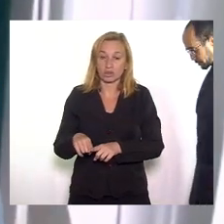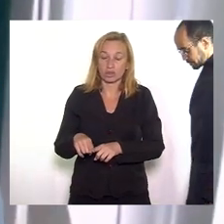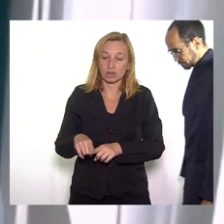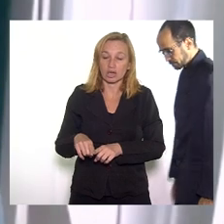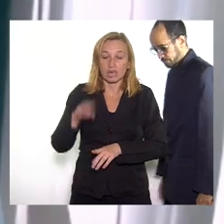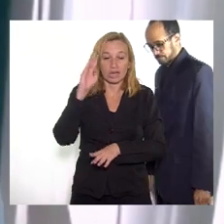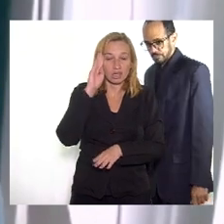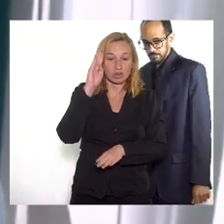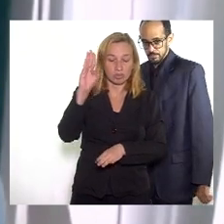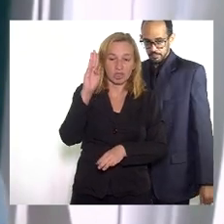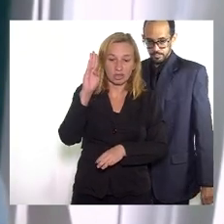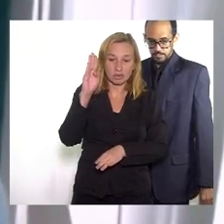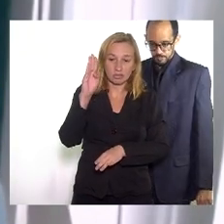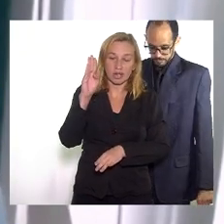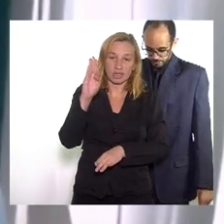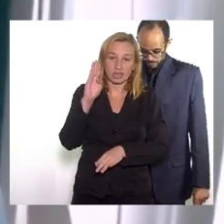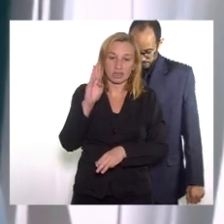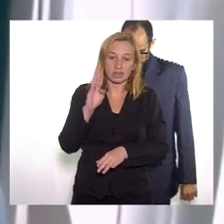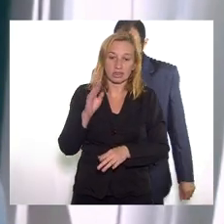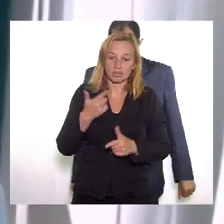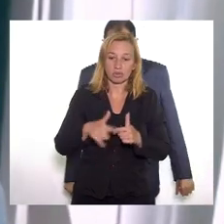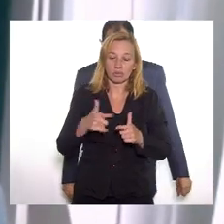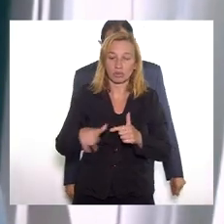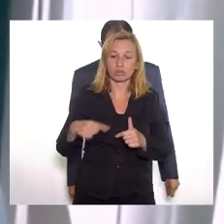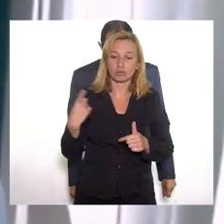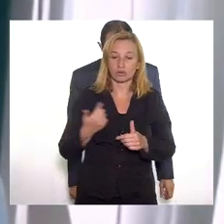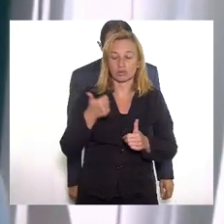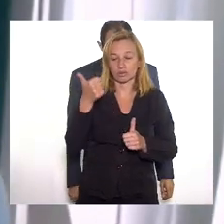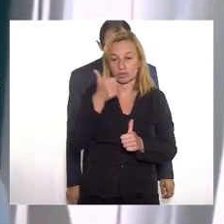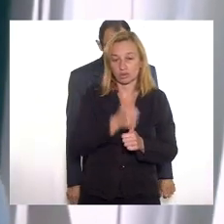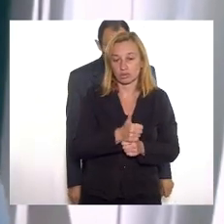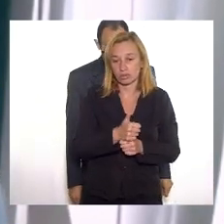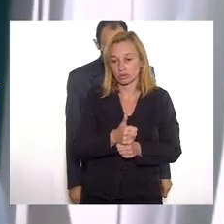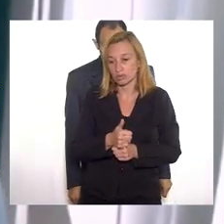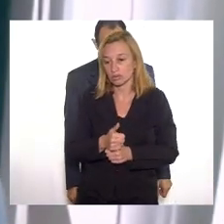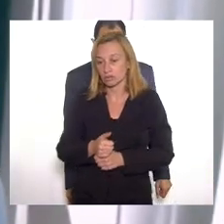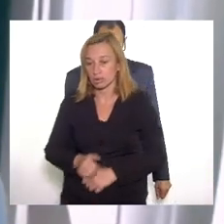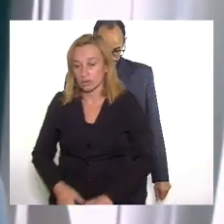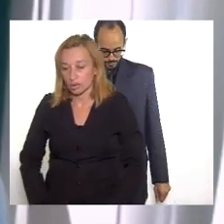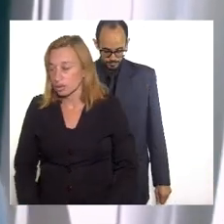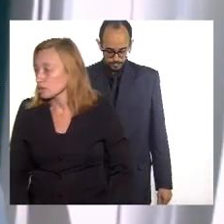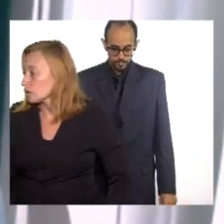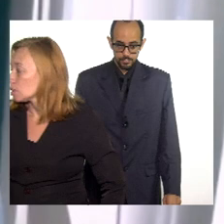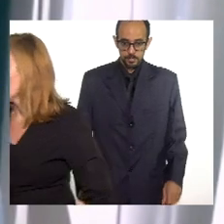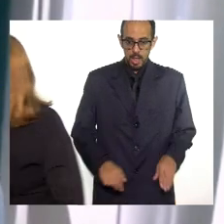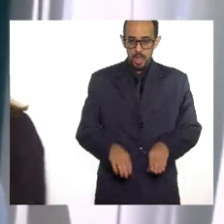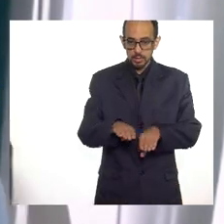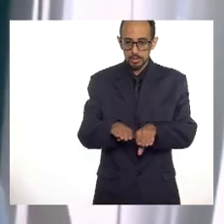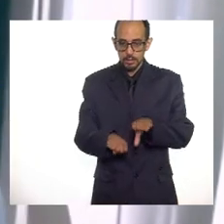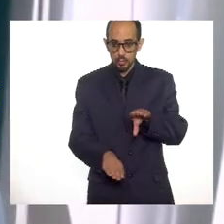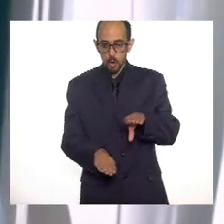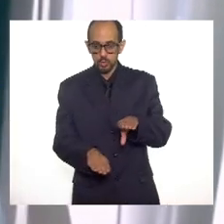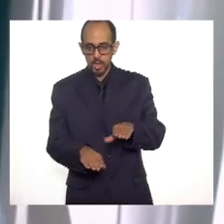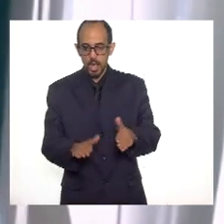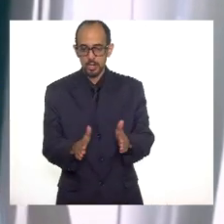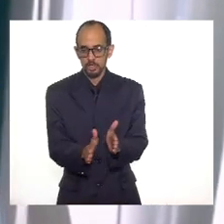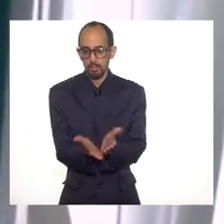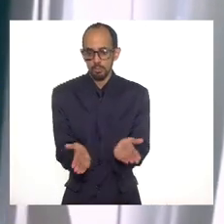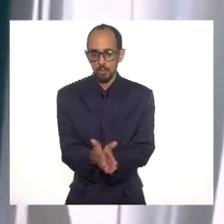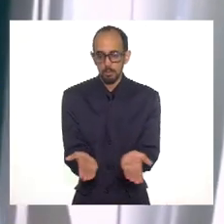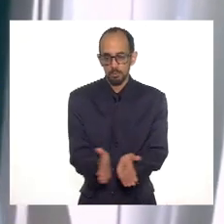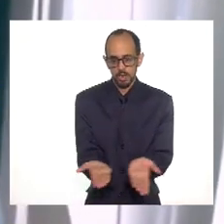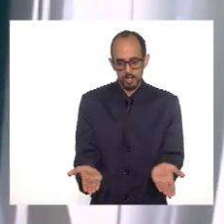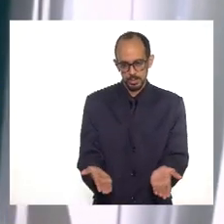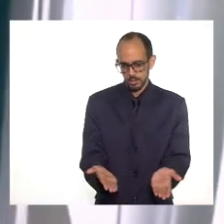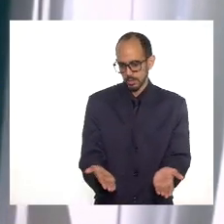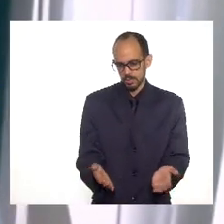as principais chagas do nosso Estado. A desigualdade, a pobreza, a miséria, geradora de violência. Então, eu